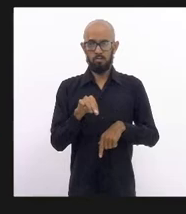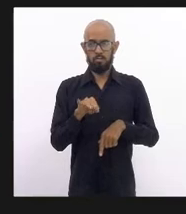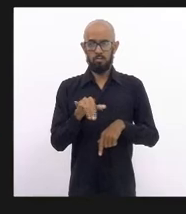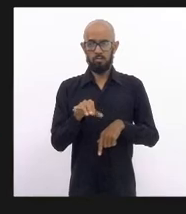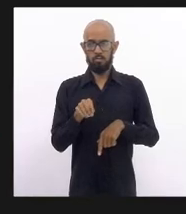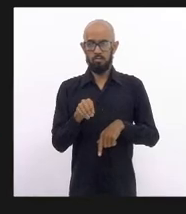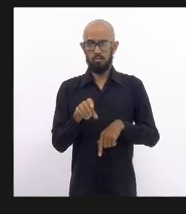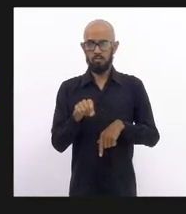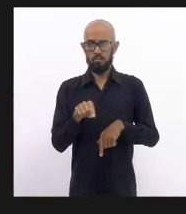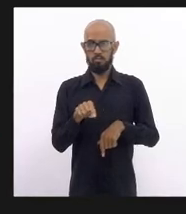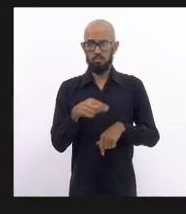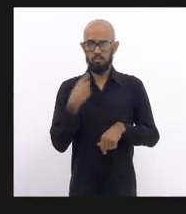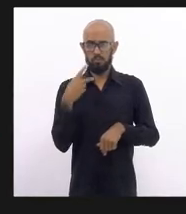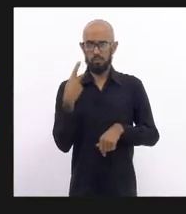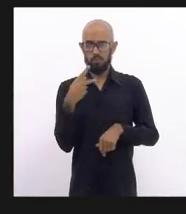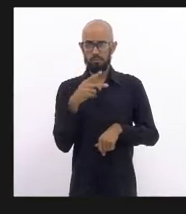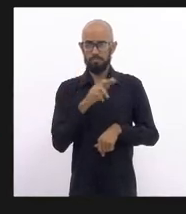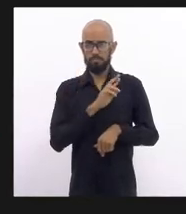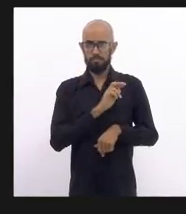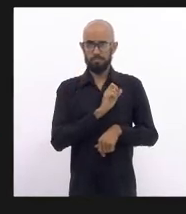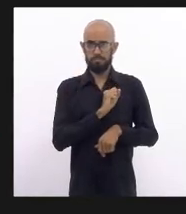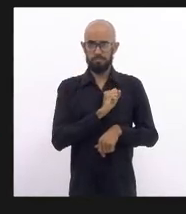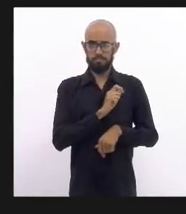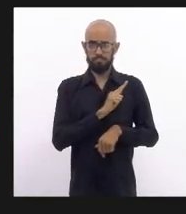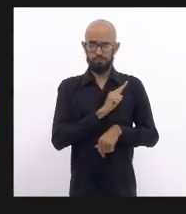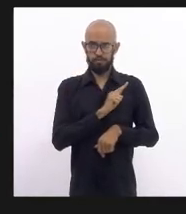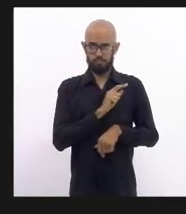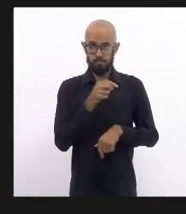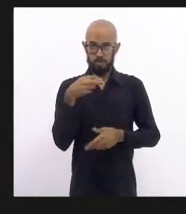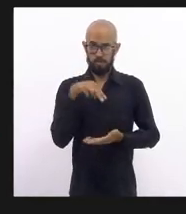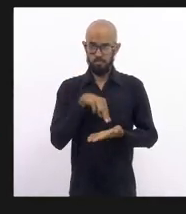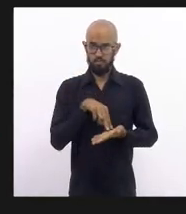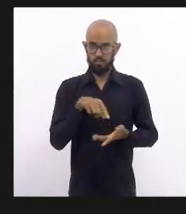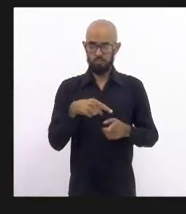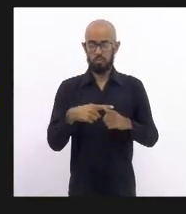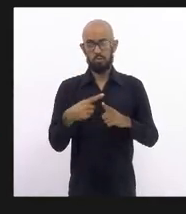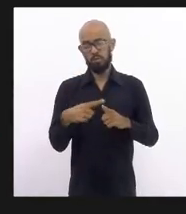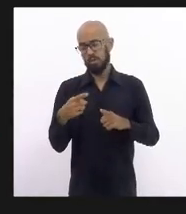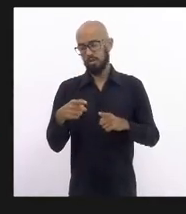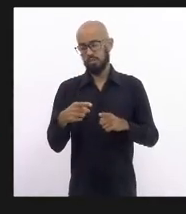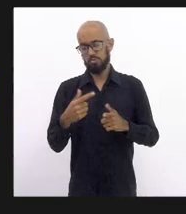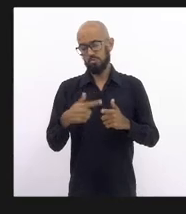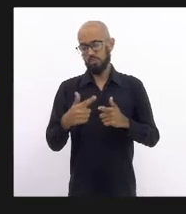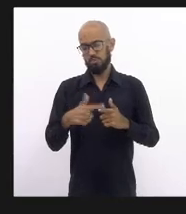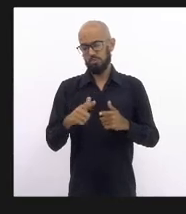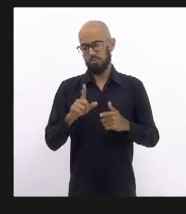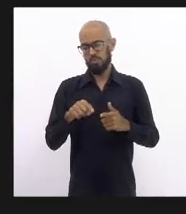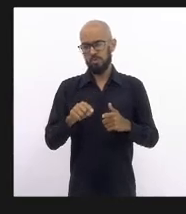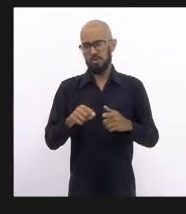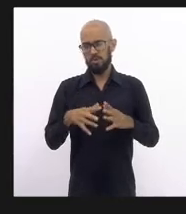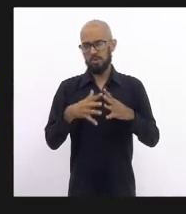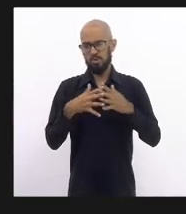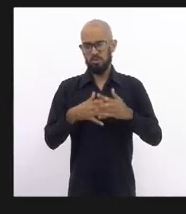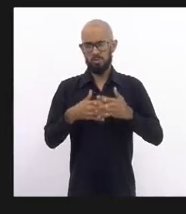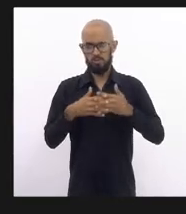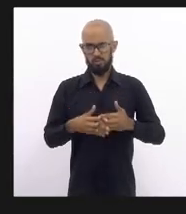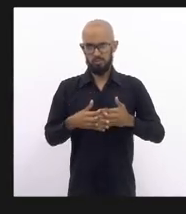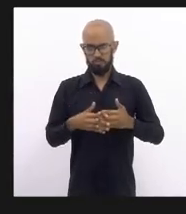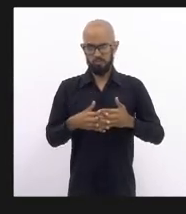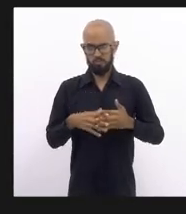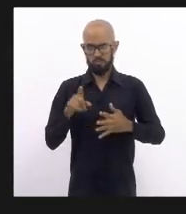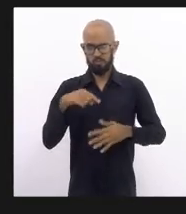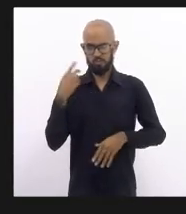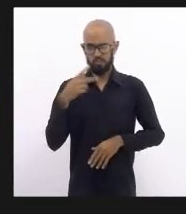Gonçalo, está aqui porque essa questão é polêmica, né? E é um vereador